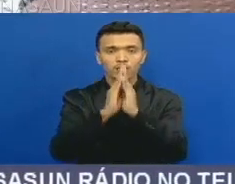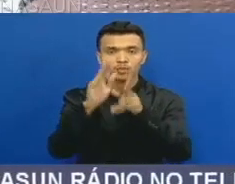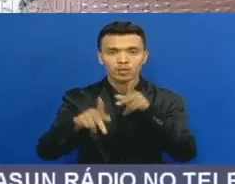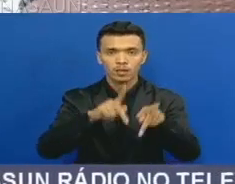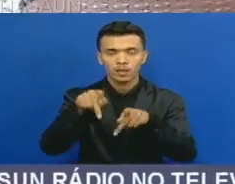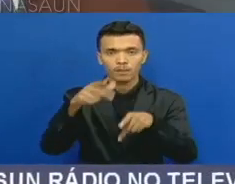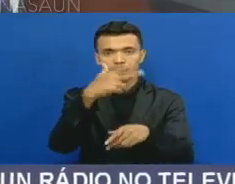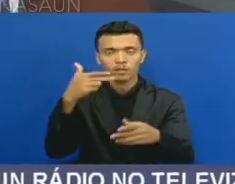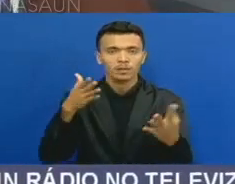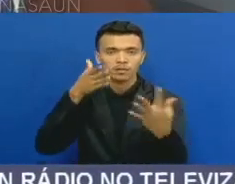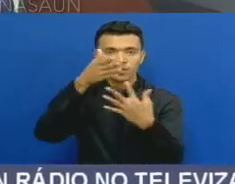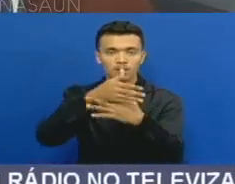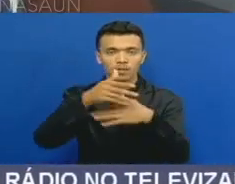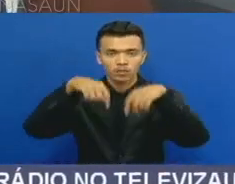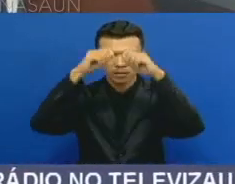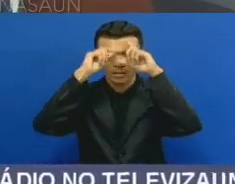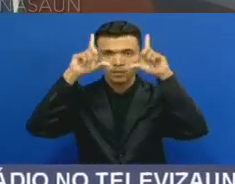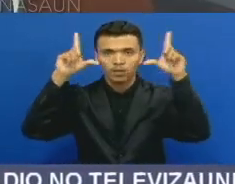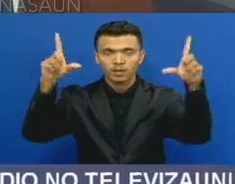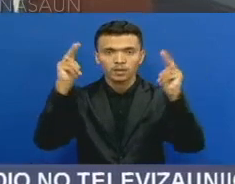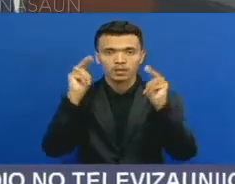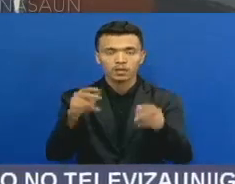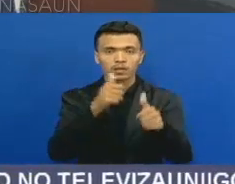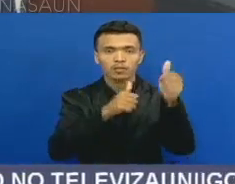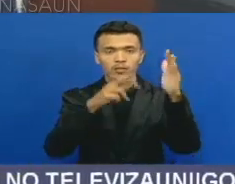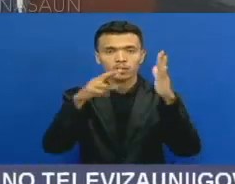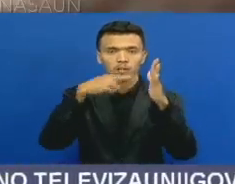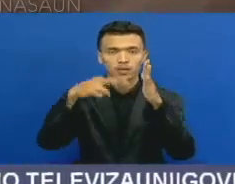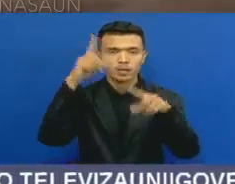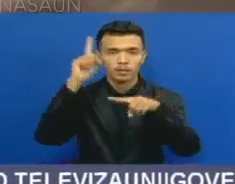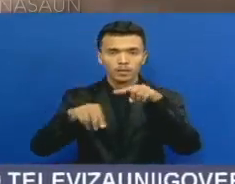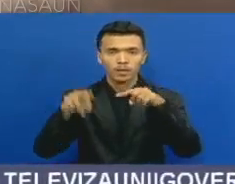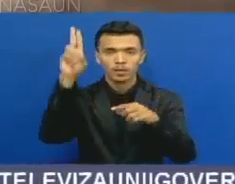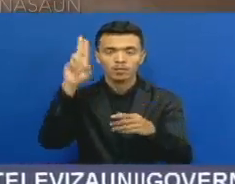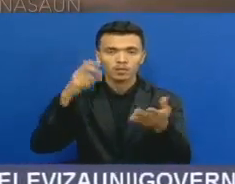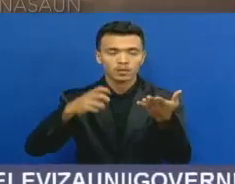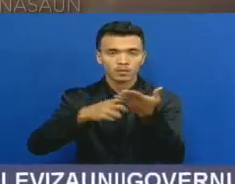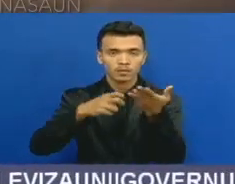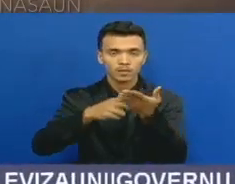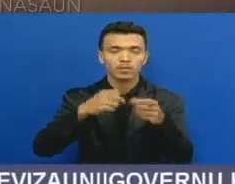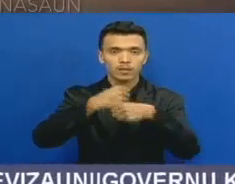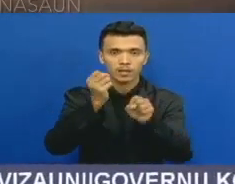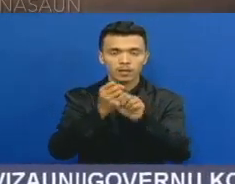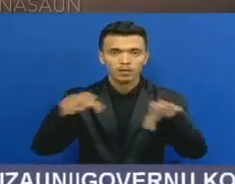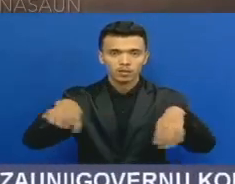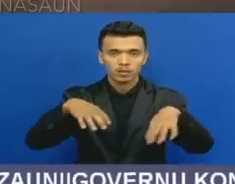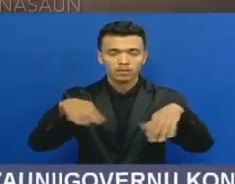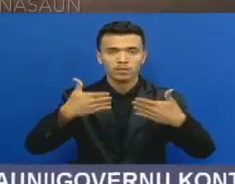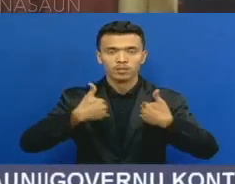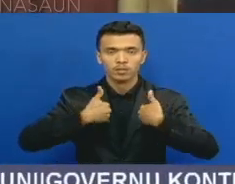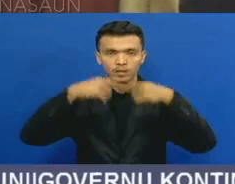estrangeiro nebetama e território nacional. Tem que cumprir regras. No labele usa visto turista. Rodi halau serviço e a